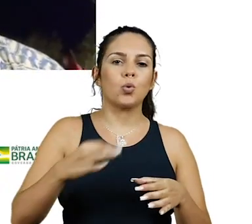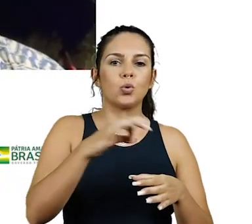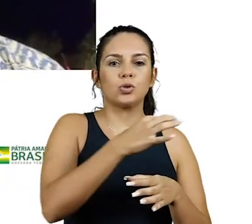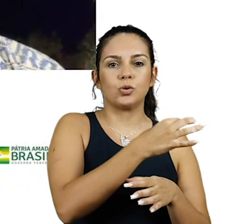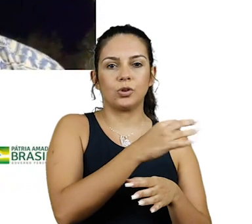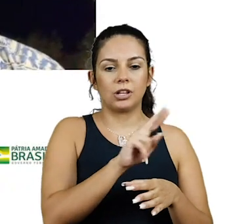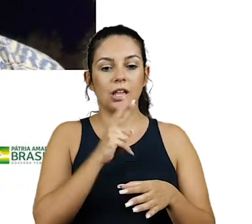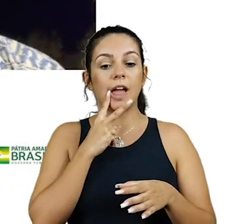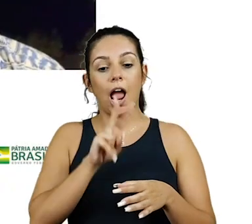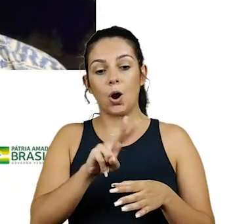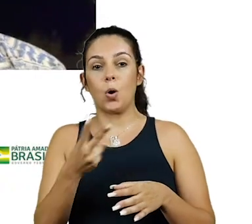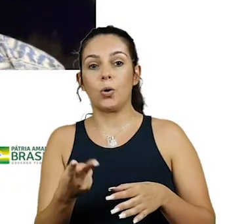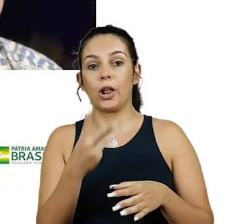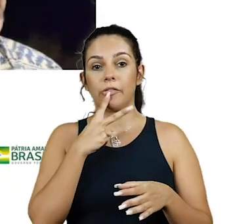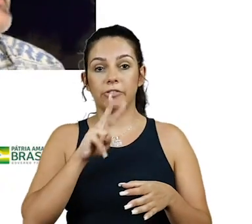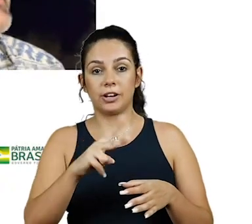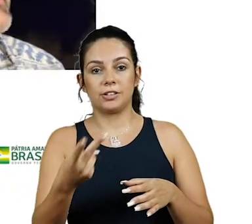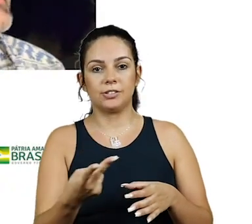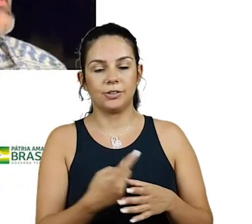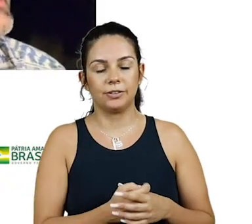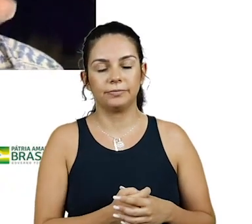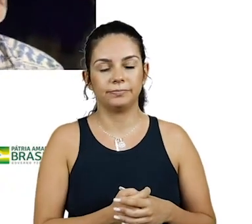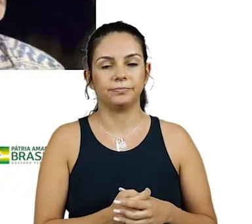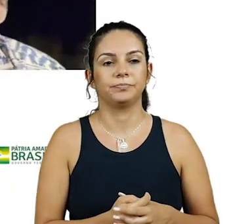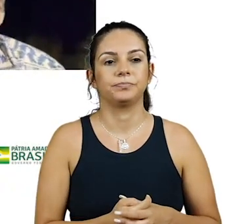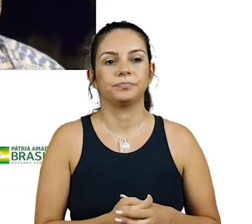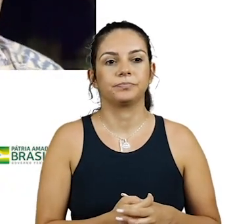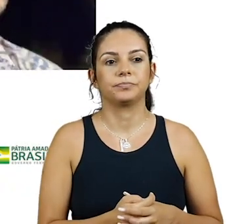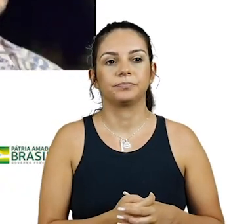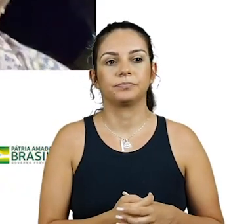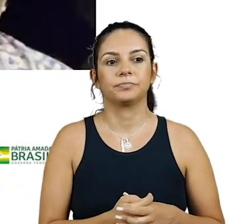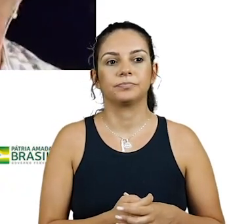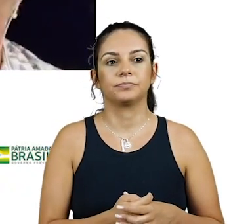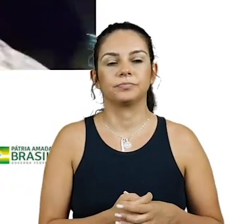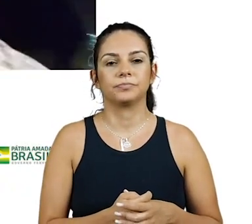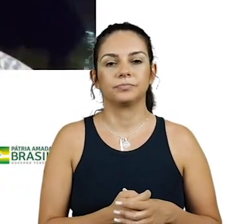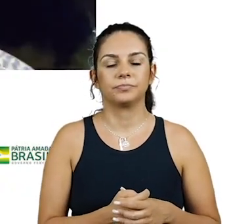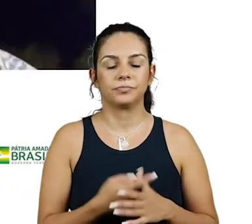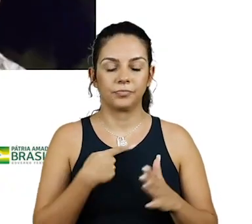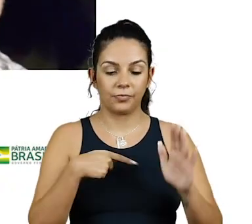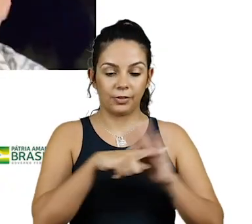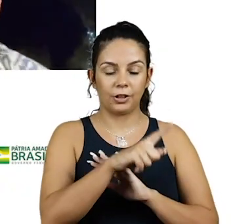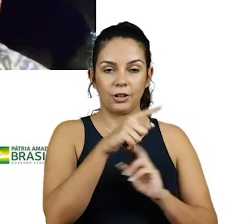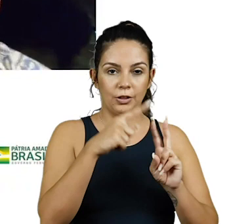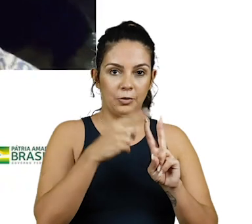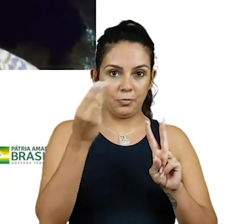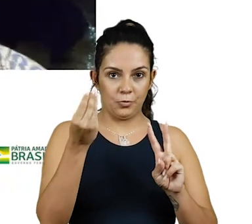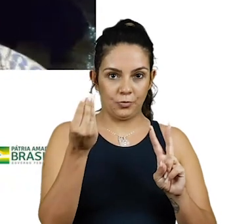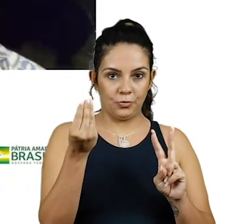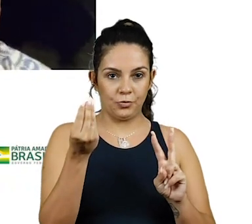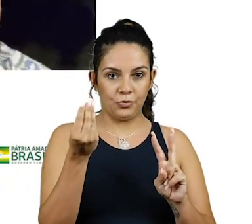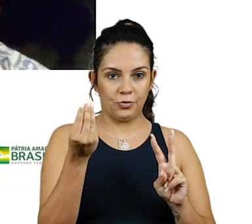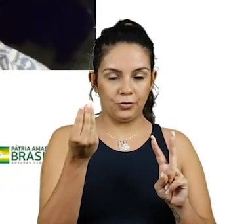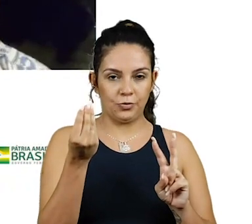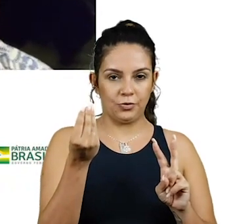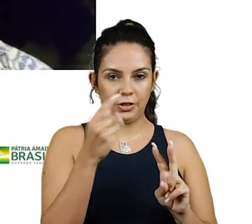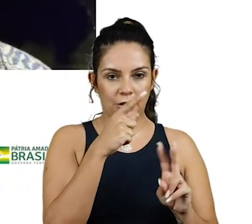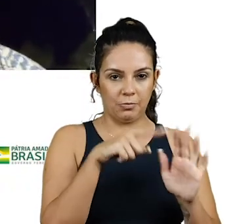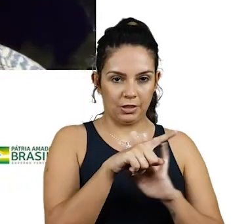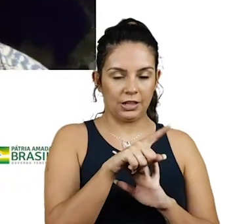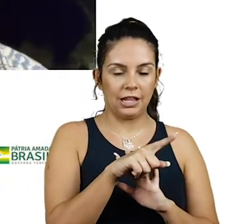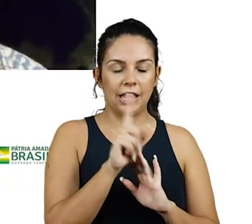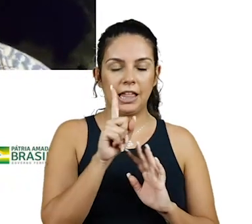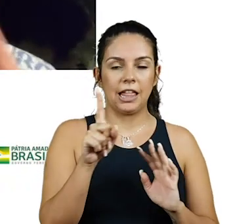as contradições da Elza? Cara, Elza, ela era muito transparente, com fato, assim, você está